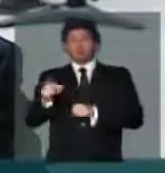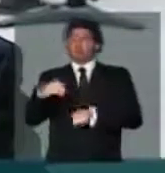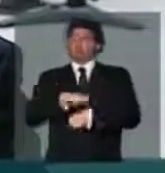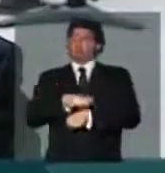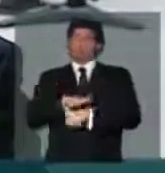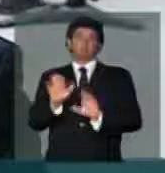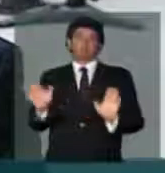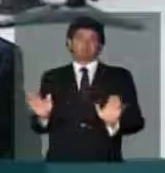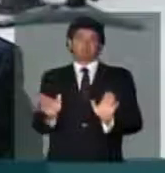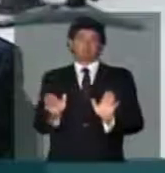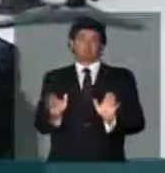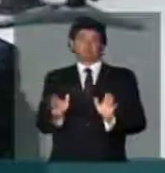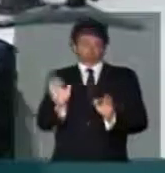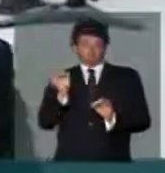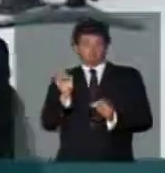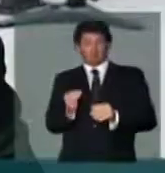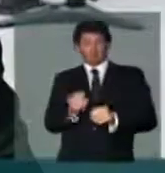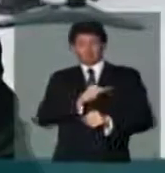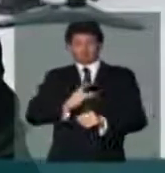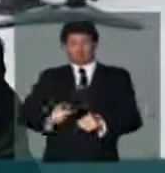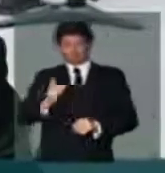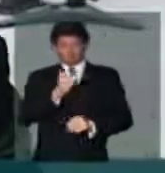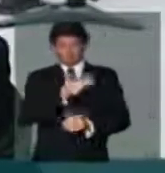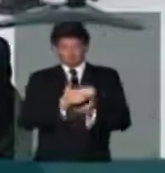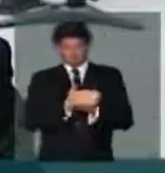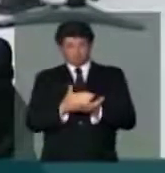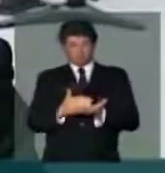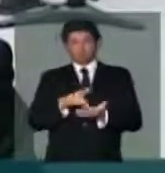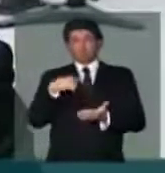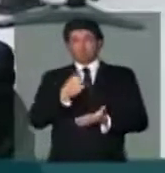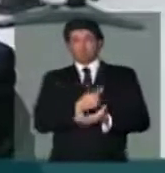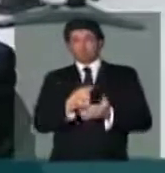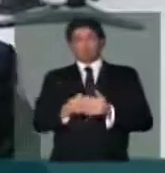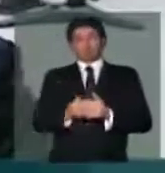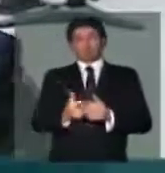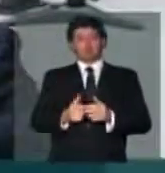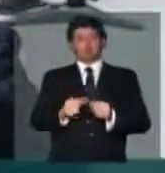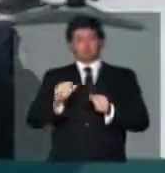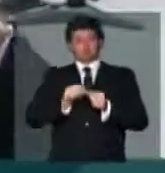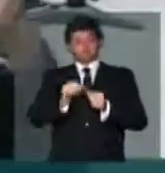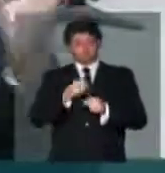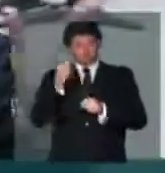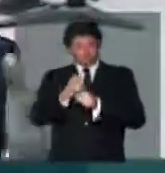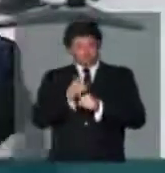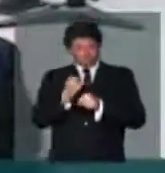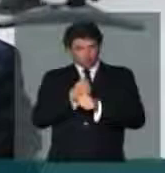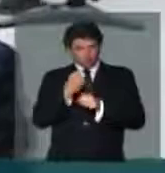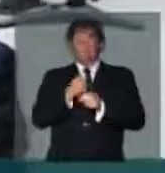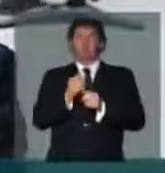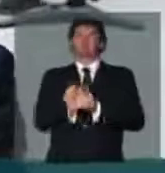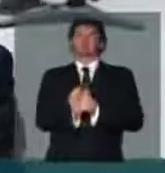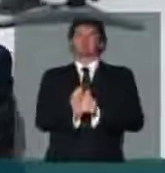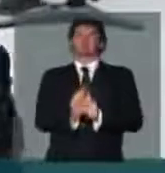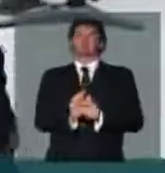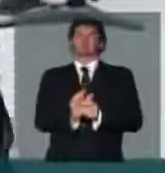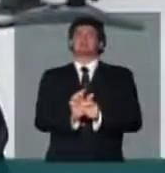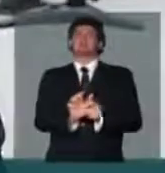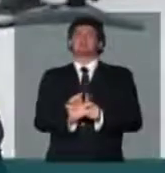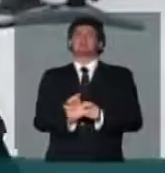tempo, né? A partir do presidente Lula, nós estamos fazendo obras, né, que estavam aí